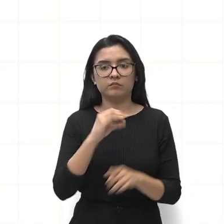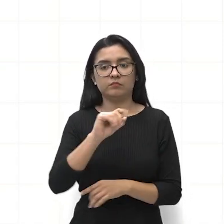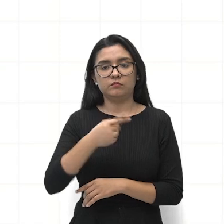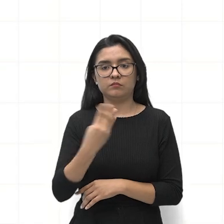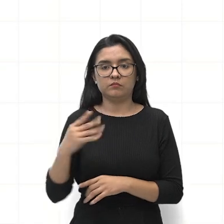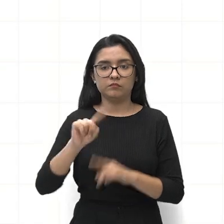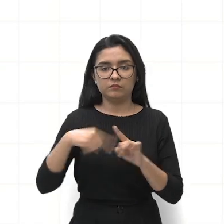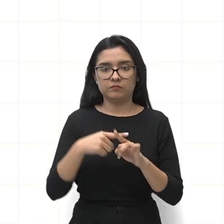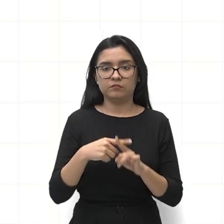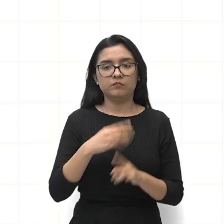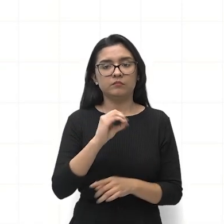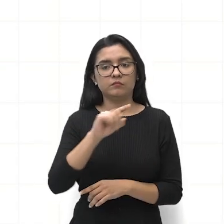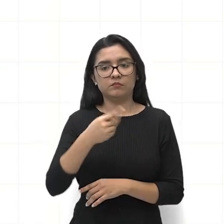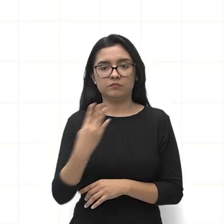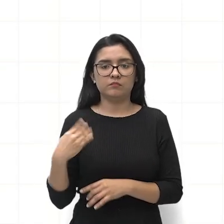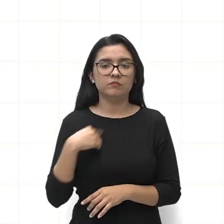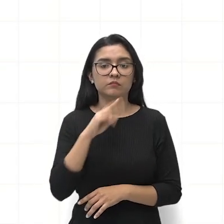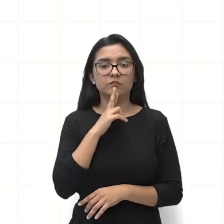o quê?